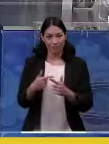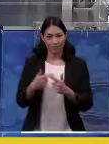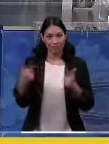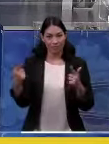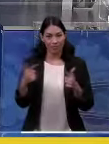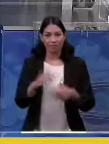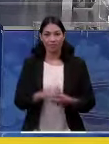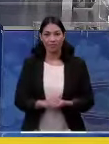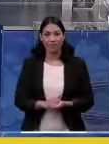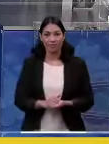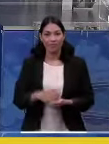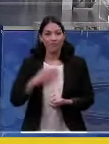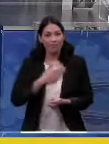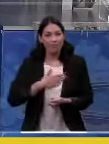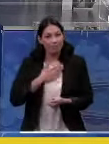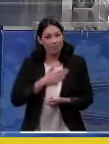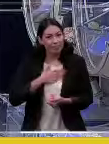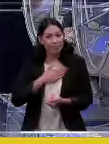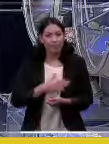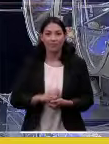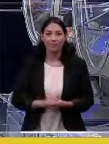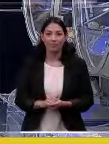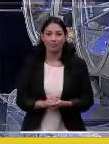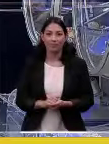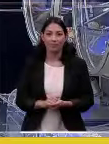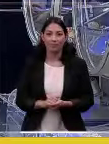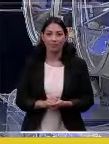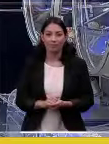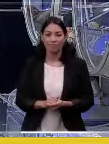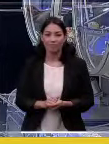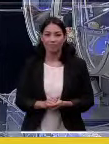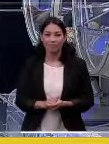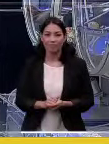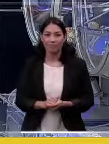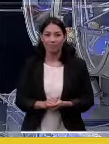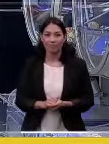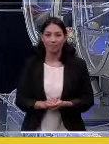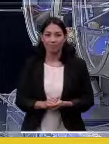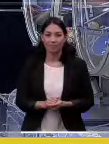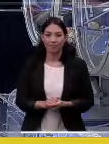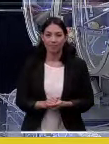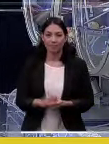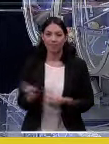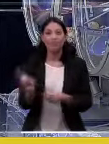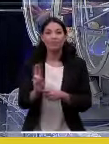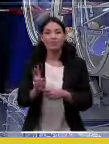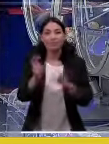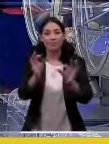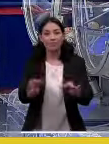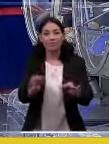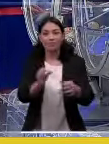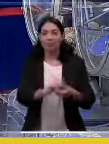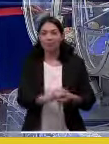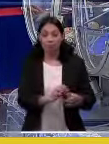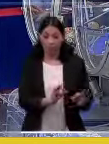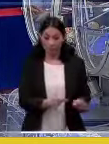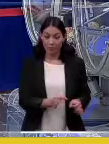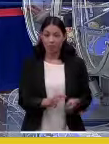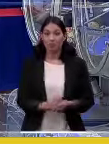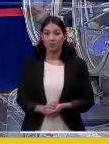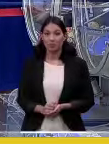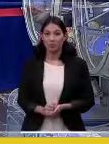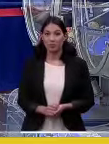é agosto. Agosto é o mês da sorte. Senhores auditores populares, confirmam? Sim,